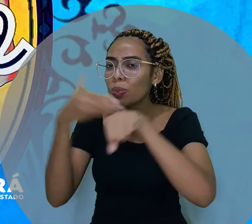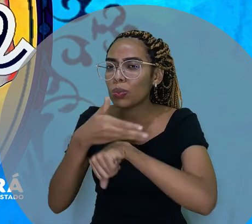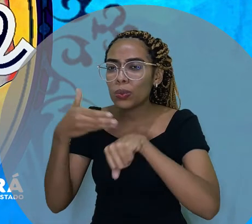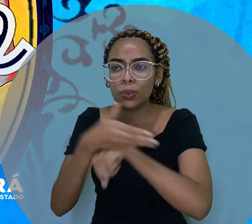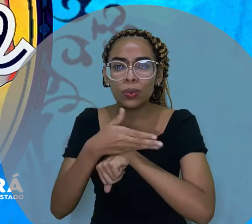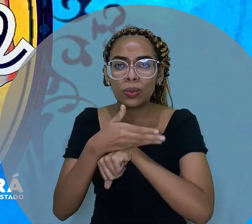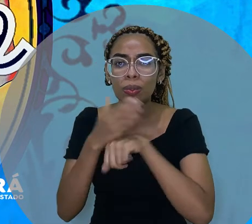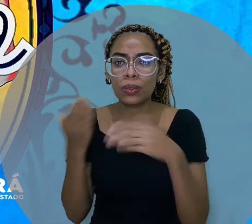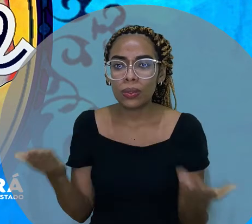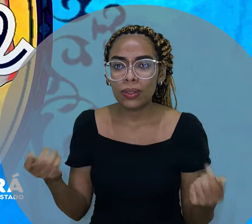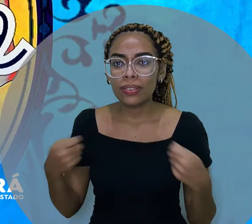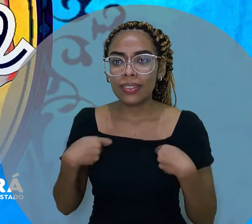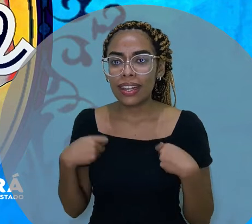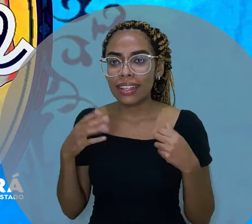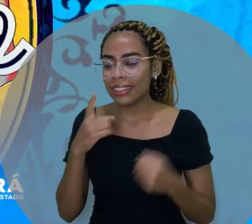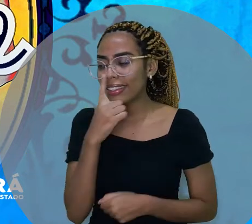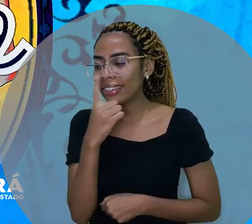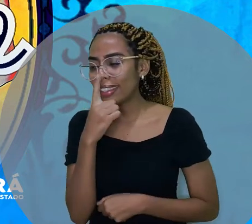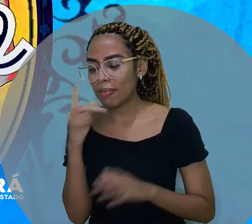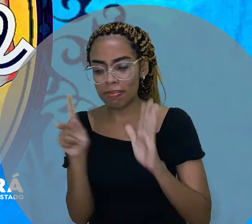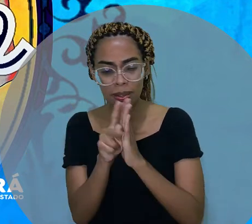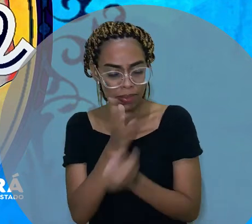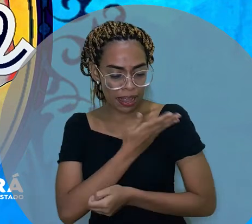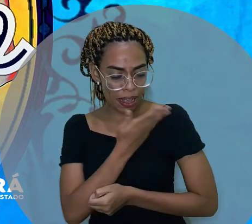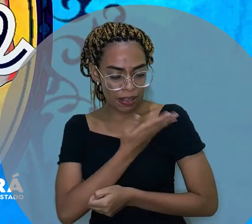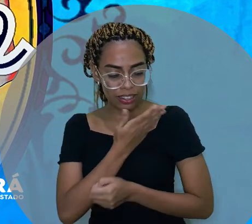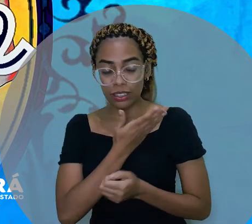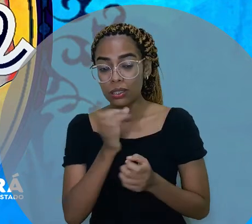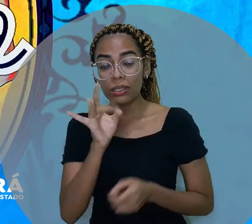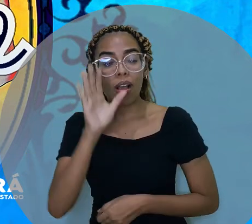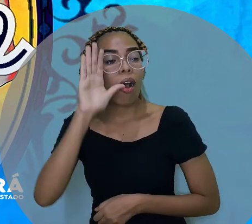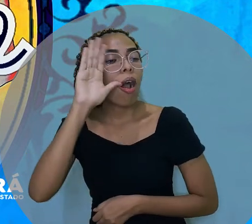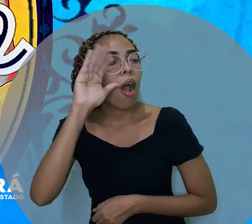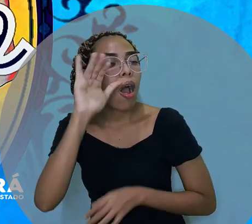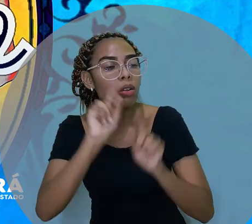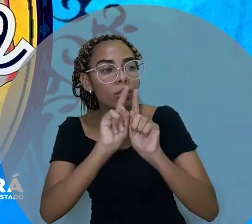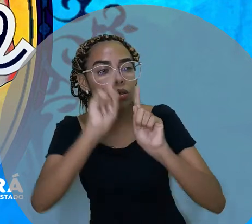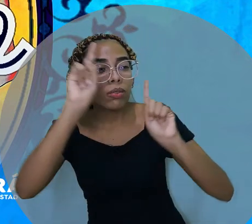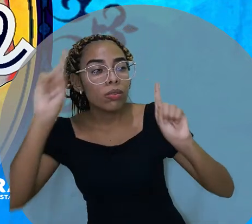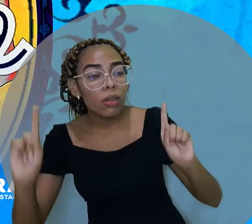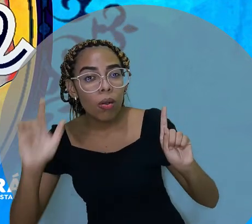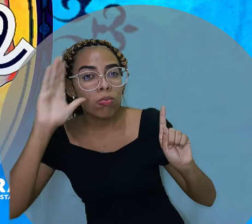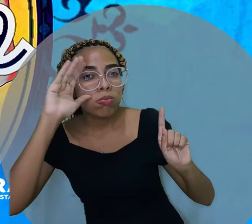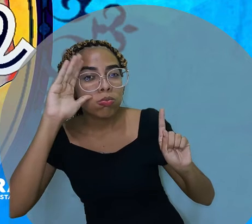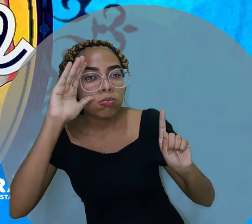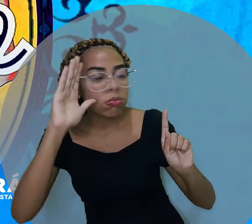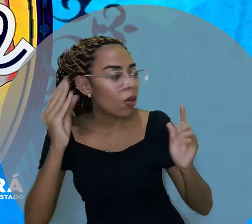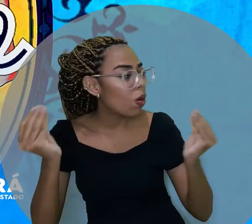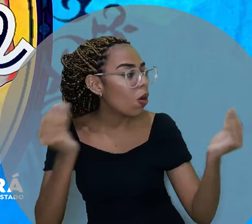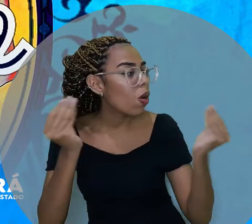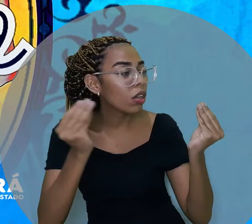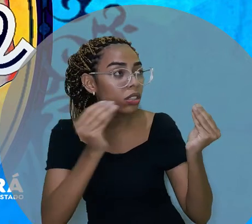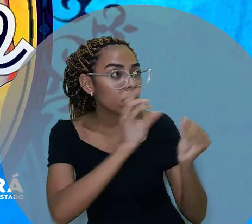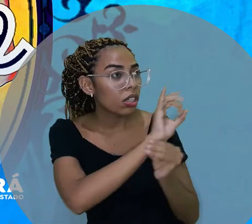algumas vezes. Mas, tímido e temendo estragar a já íntima amizade, limitava-se